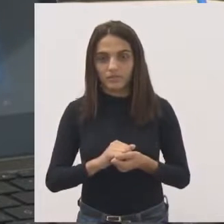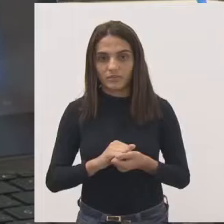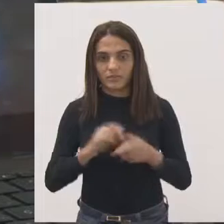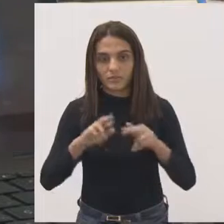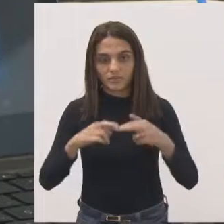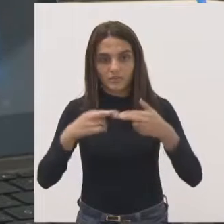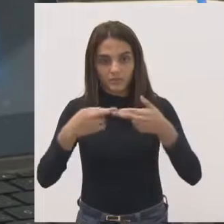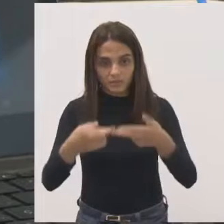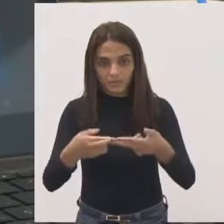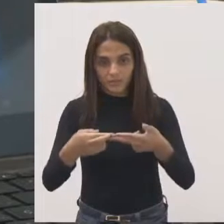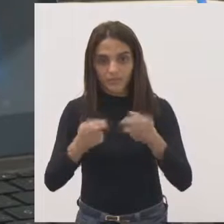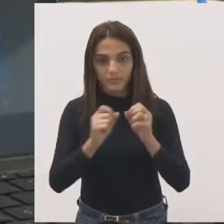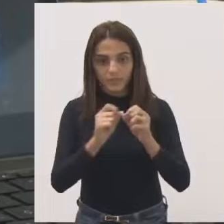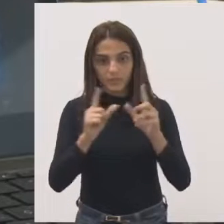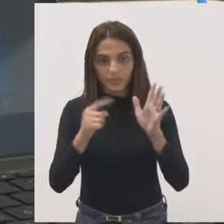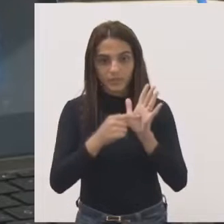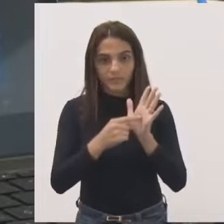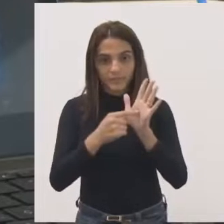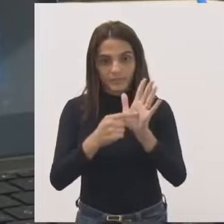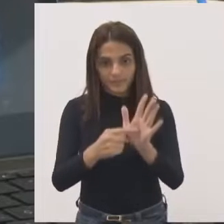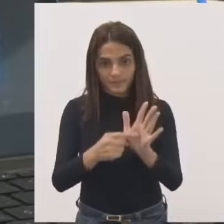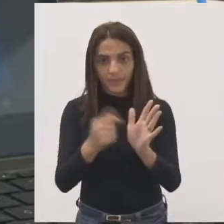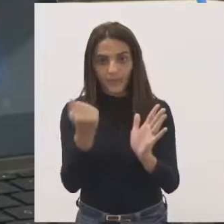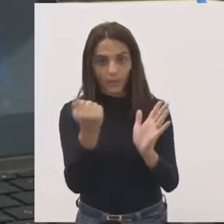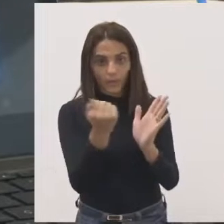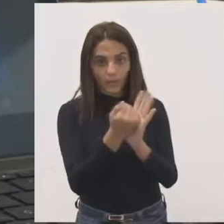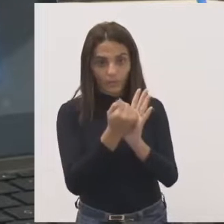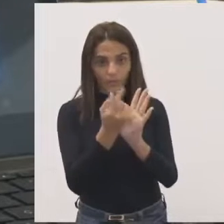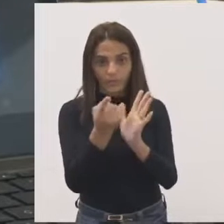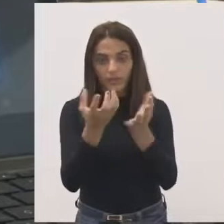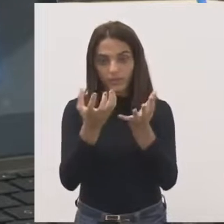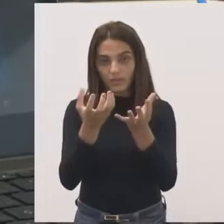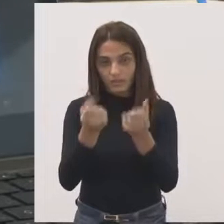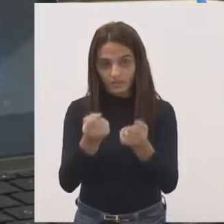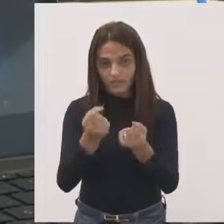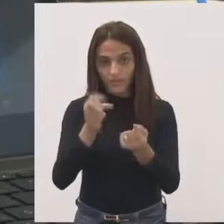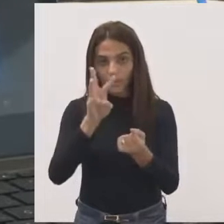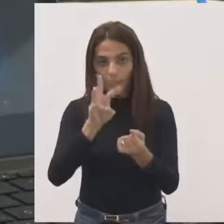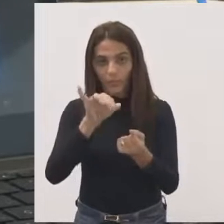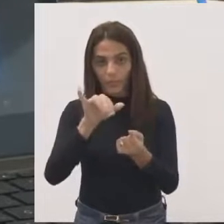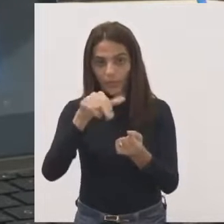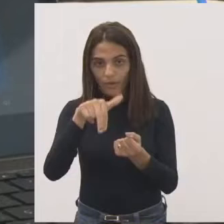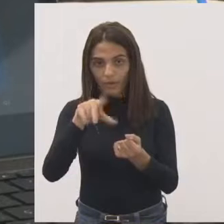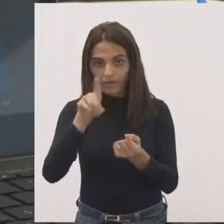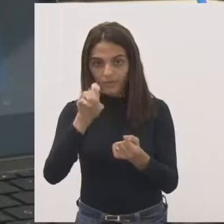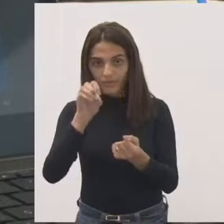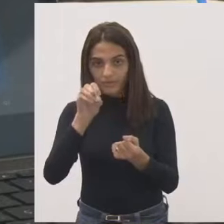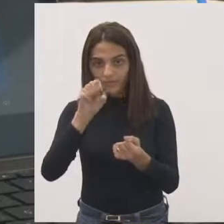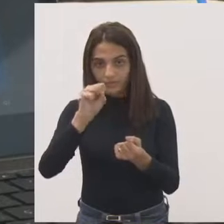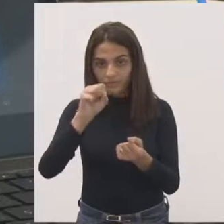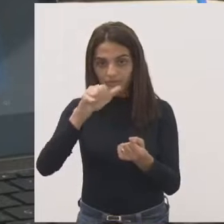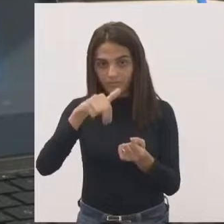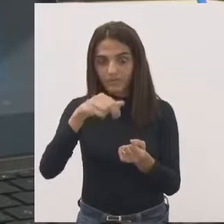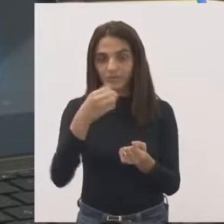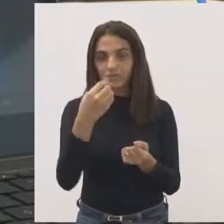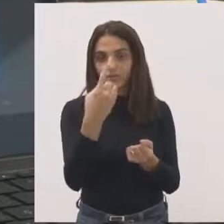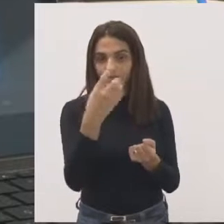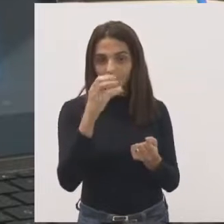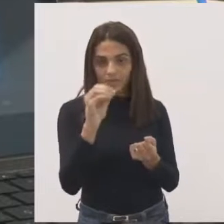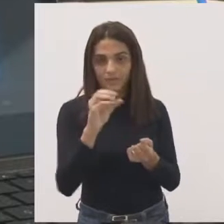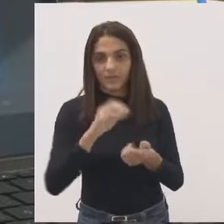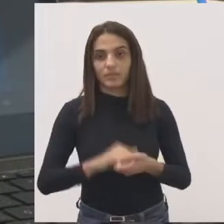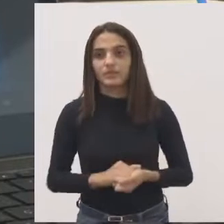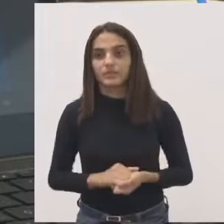rede, ele aparece o contrato para você aceitar, tá? Do Windows 10, então aqui ele vai falar tudo, já está atualizado, a última versão dele